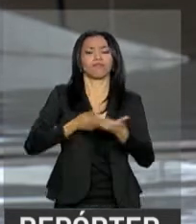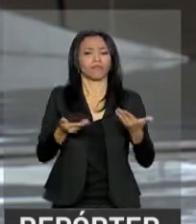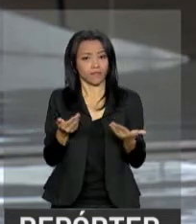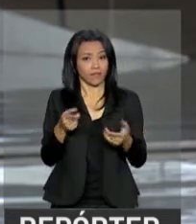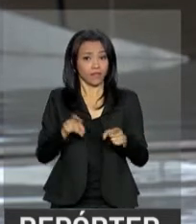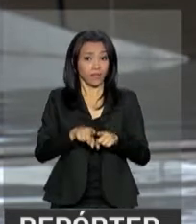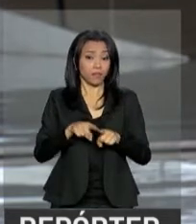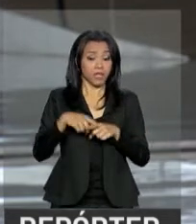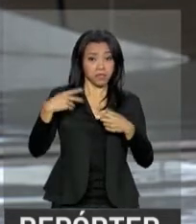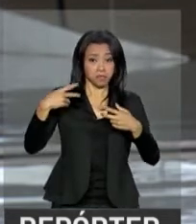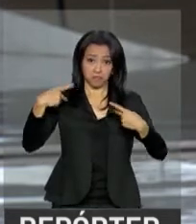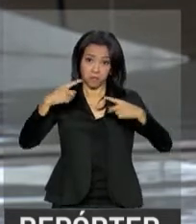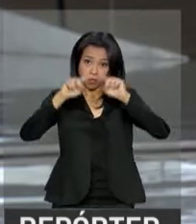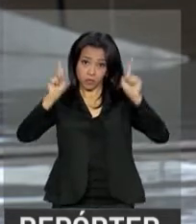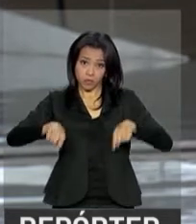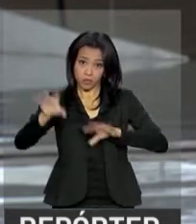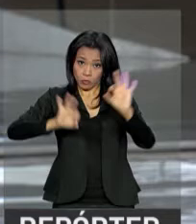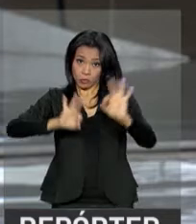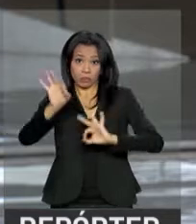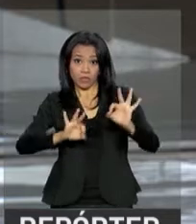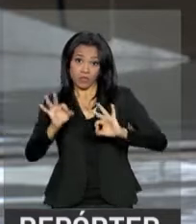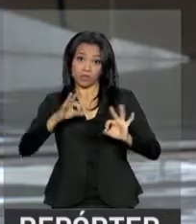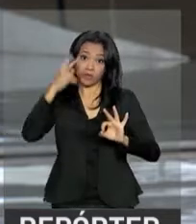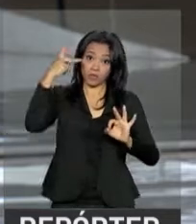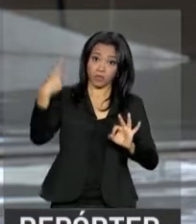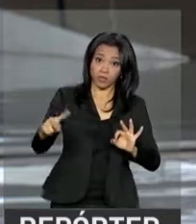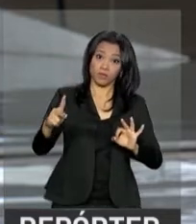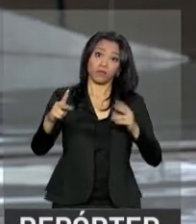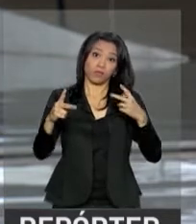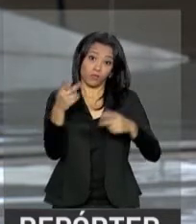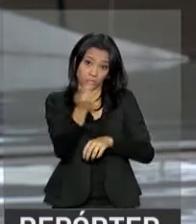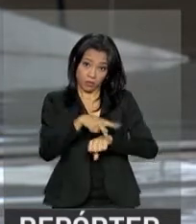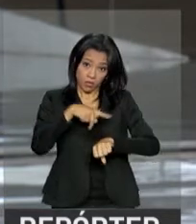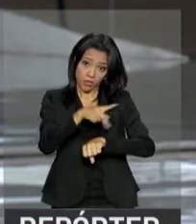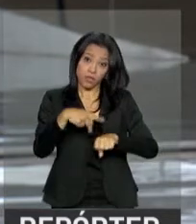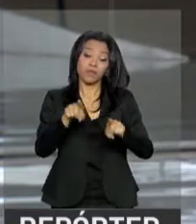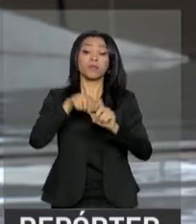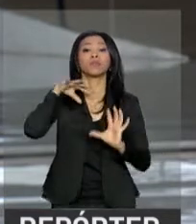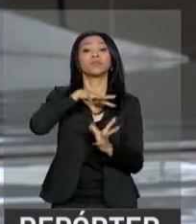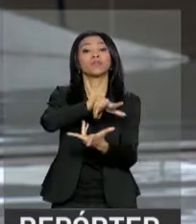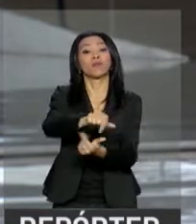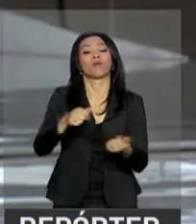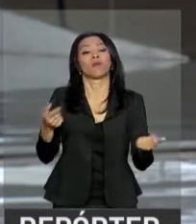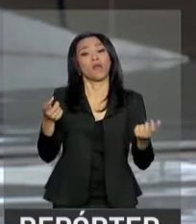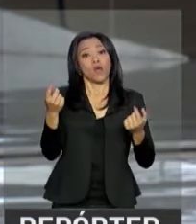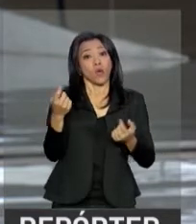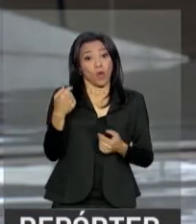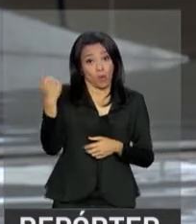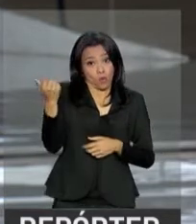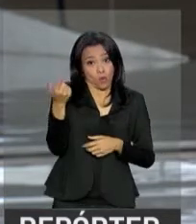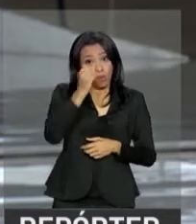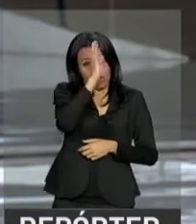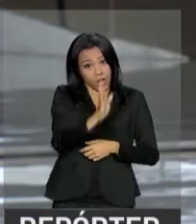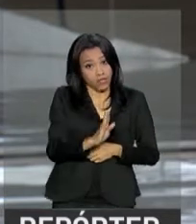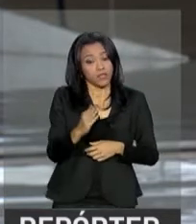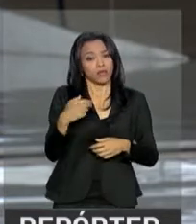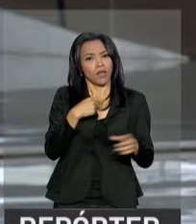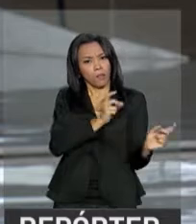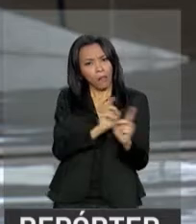regional e internacional o brasil é o principal parceiro comercial do paraguai